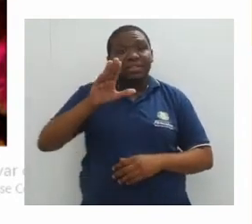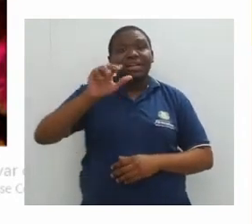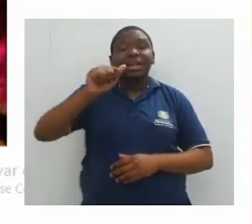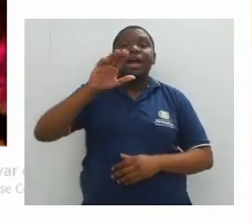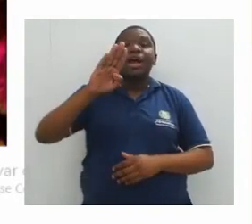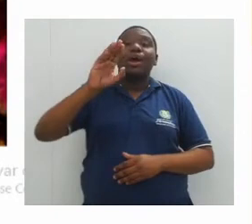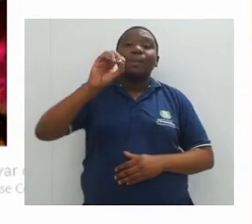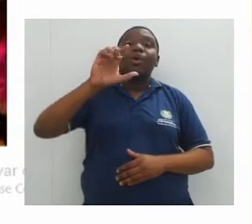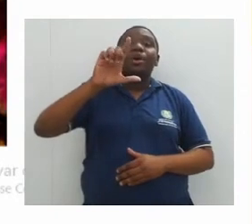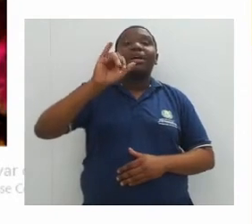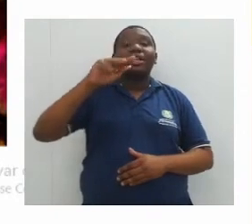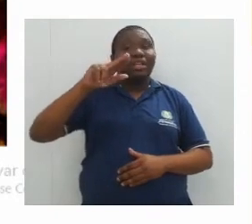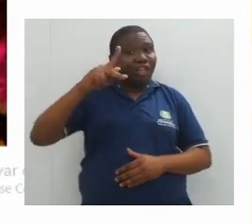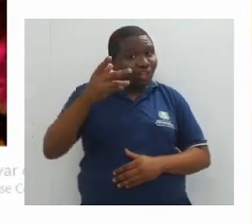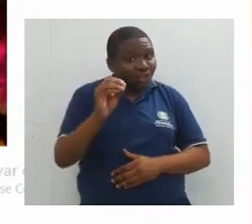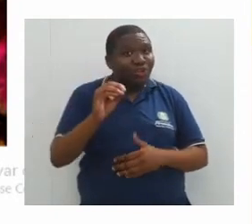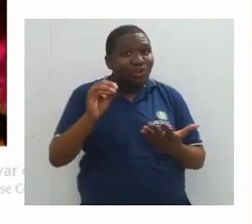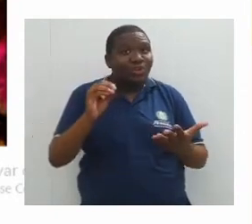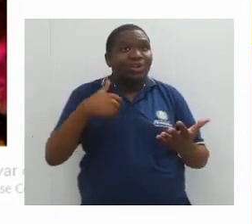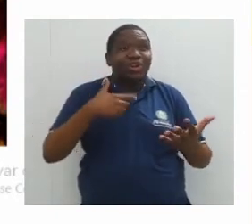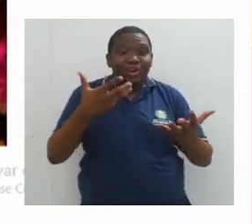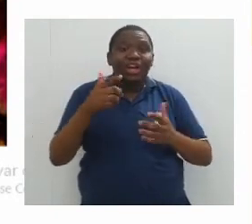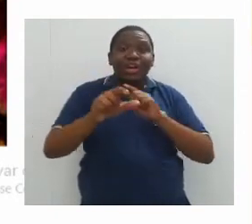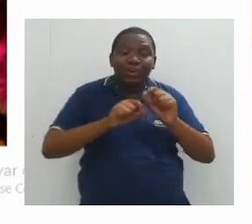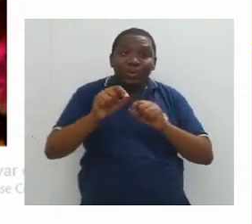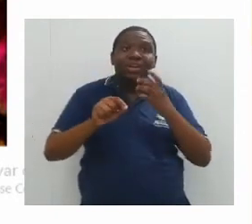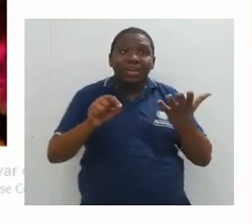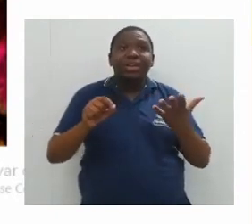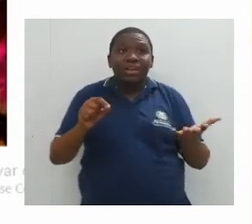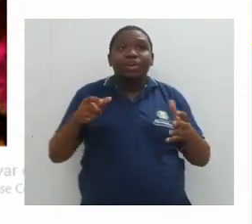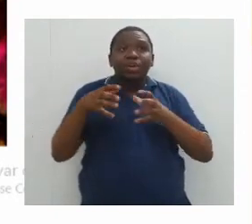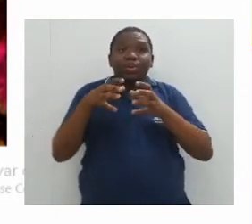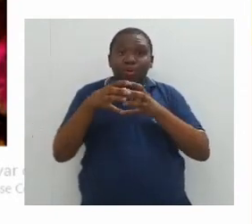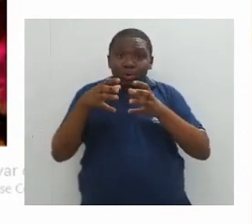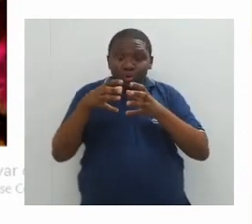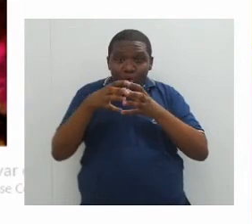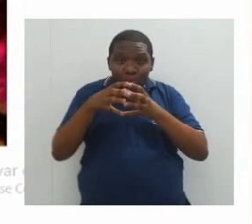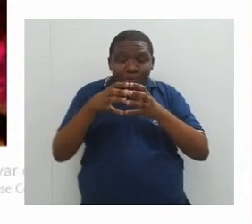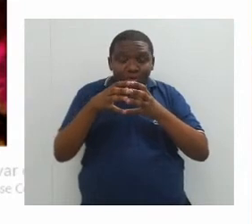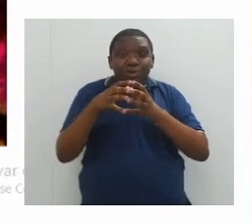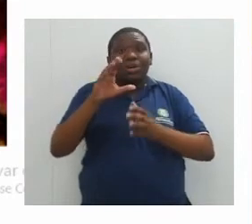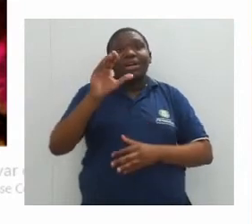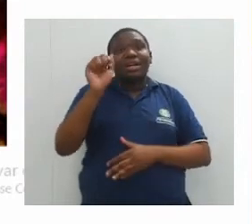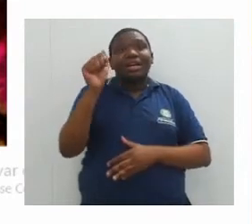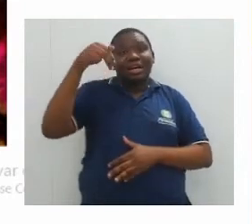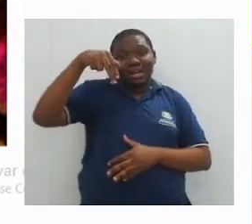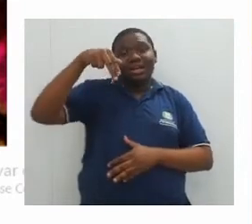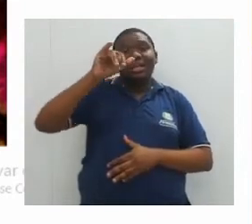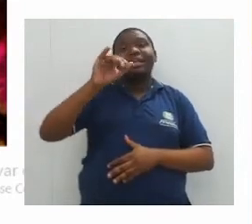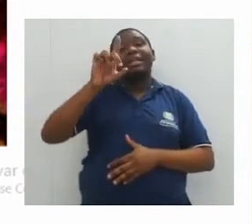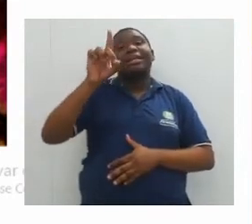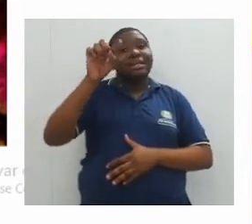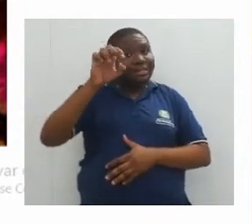caboclinho, gente. Então, essa figura, eu quero logo dar um salve aí para a tribo Canidé. Né? Salve aí muito